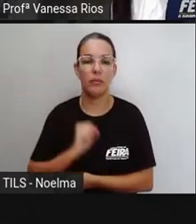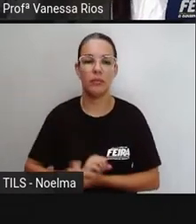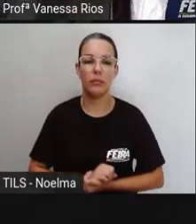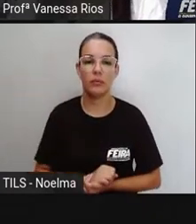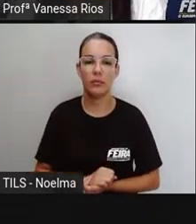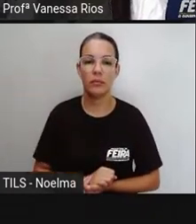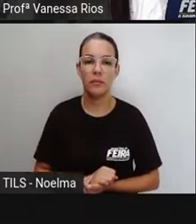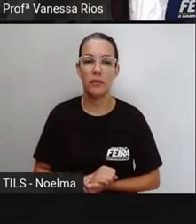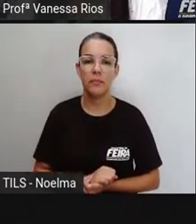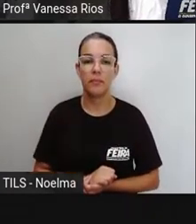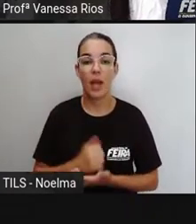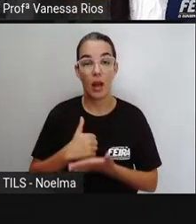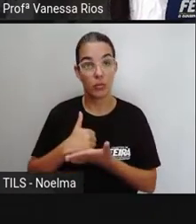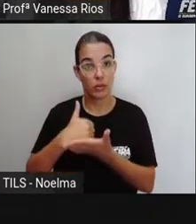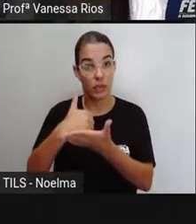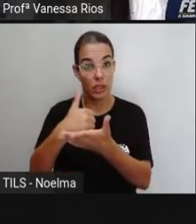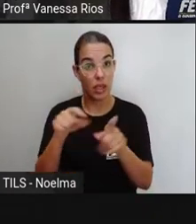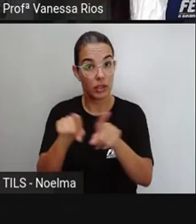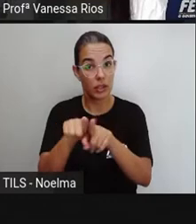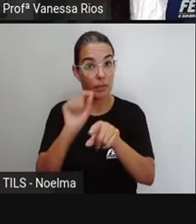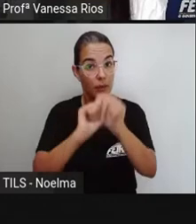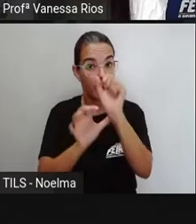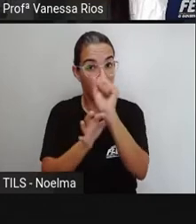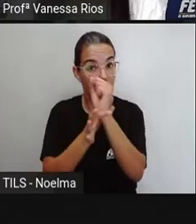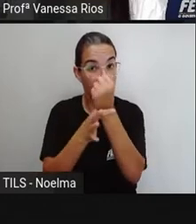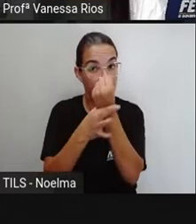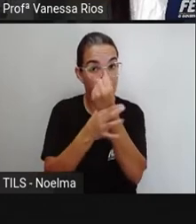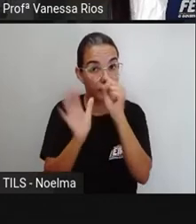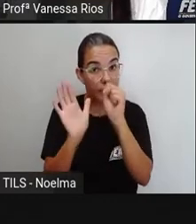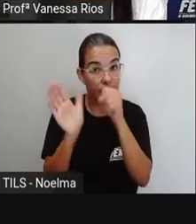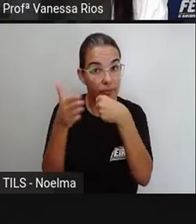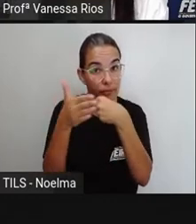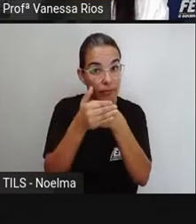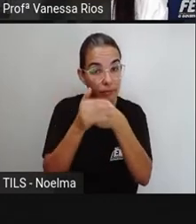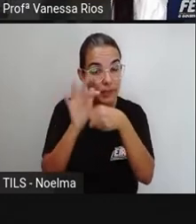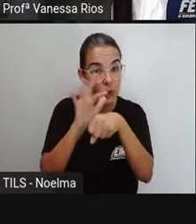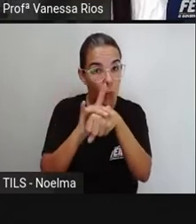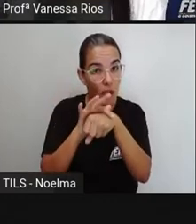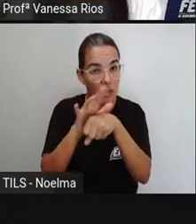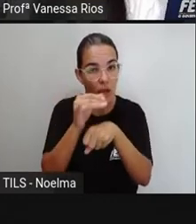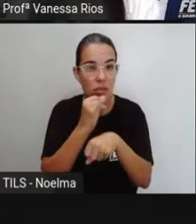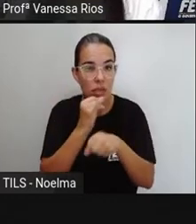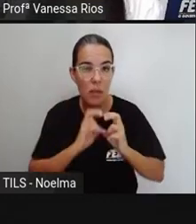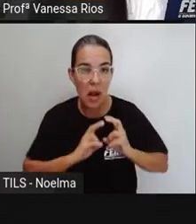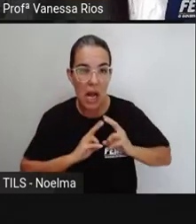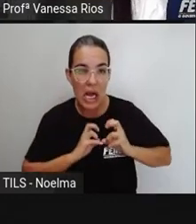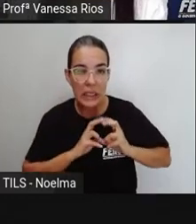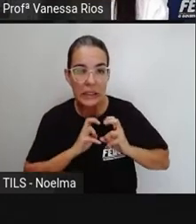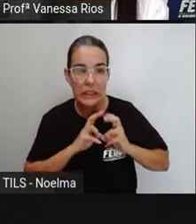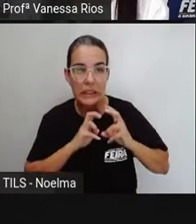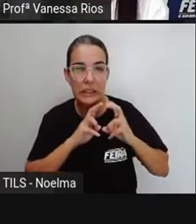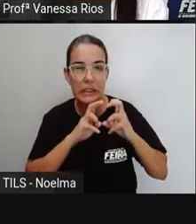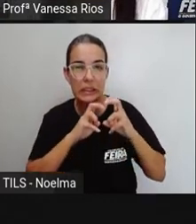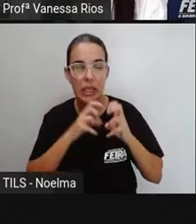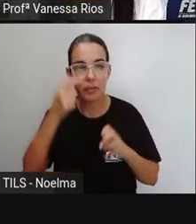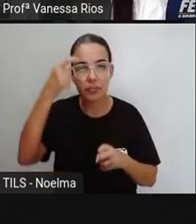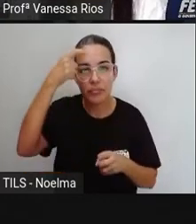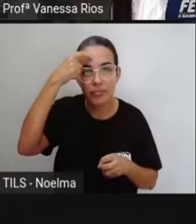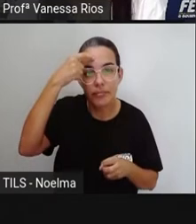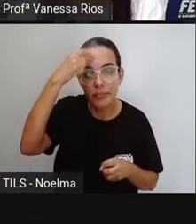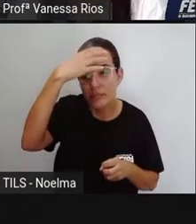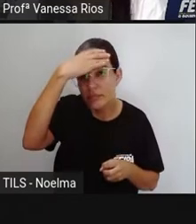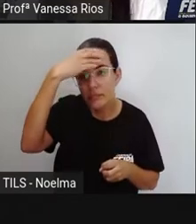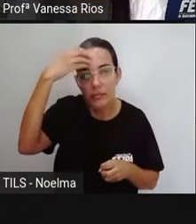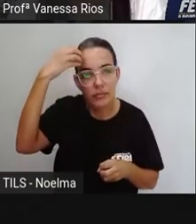ideal. Auxilia na prevenção de patologias, né, de doenças como câncer, como Alzheimer,